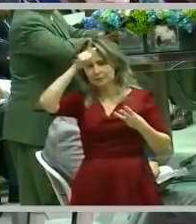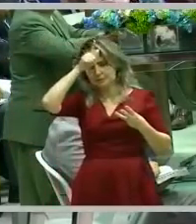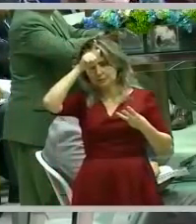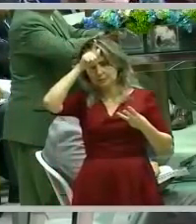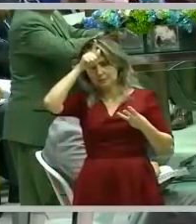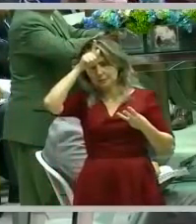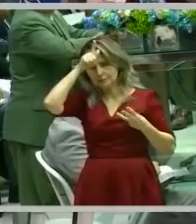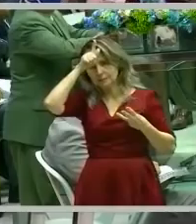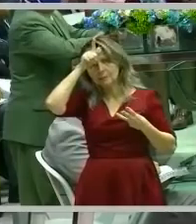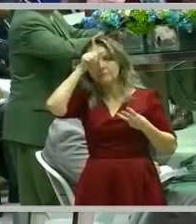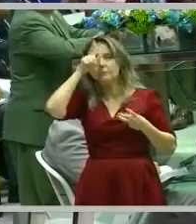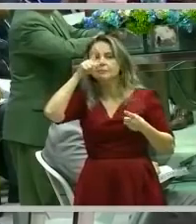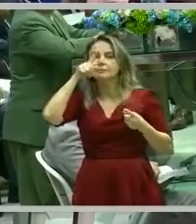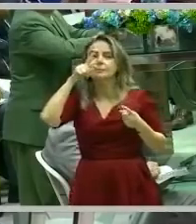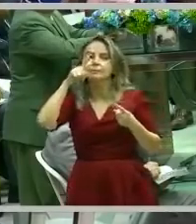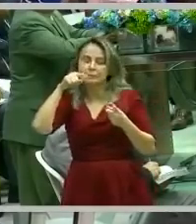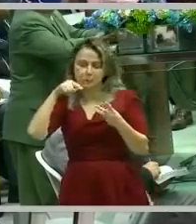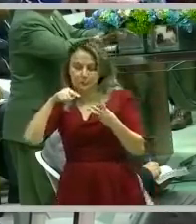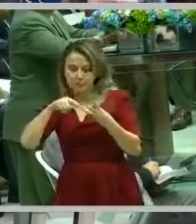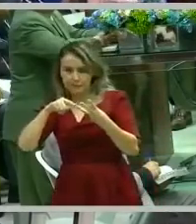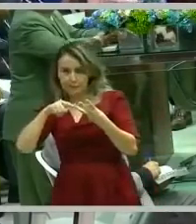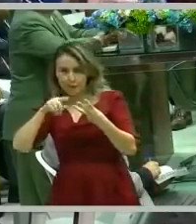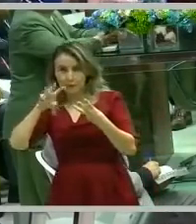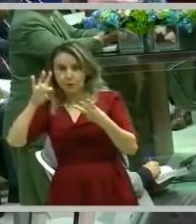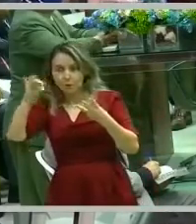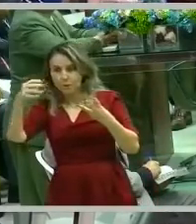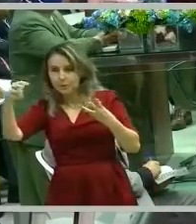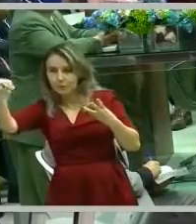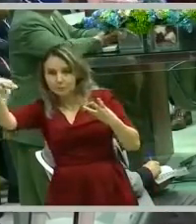precisa ter vitórias secretas.